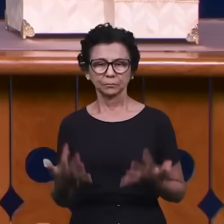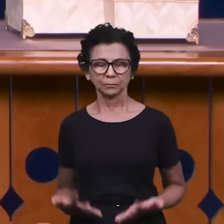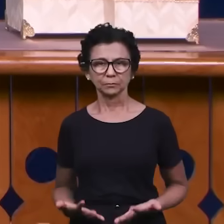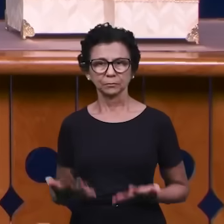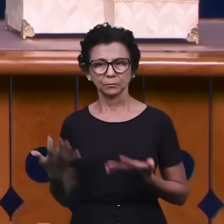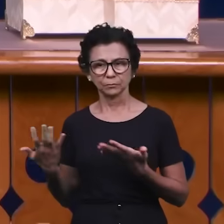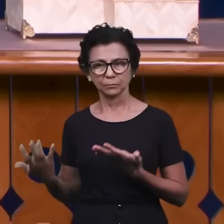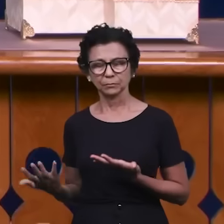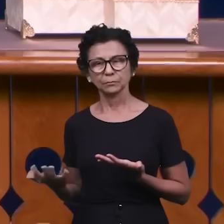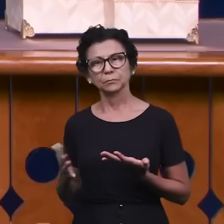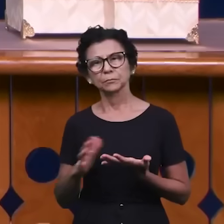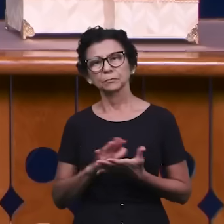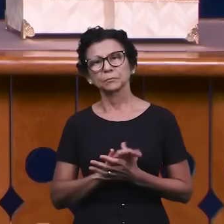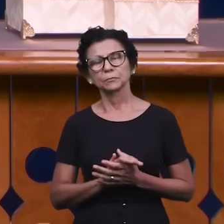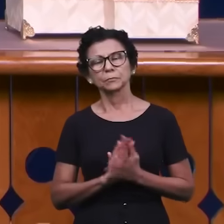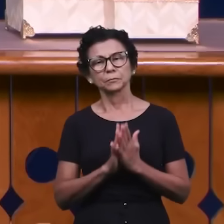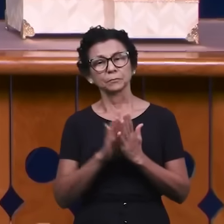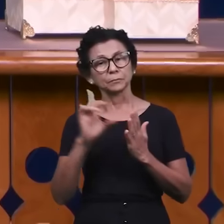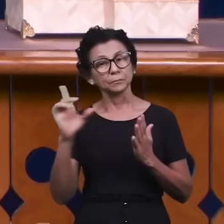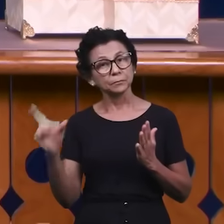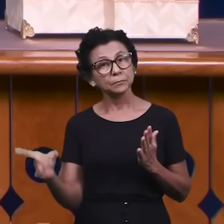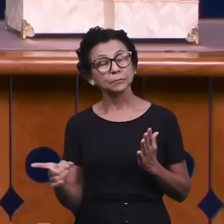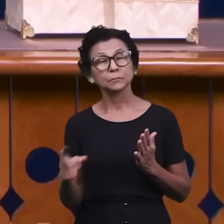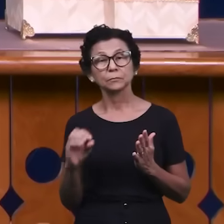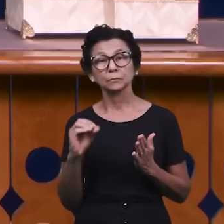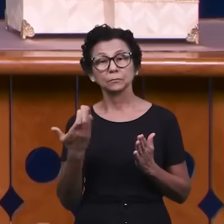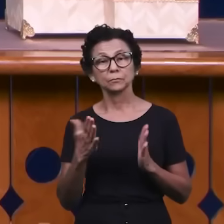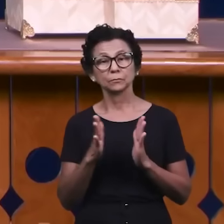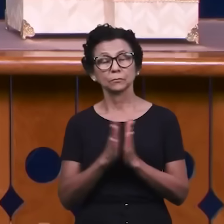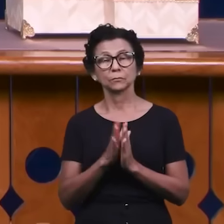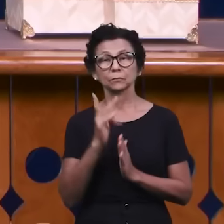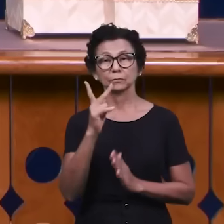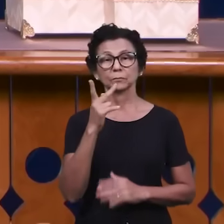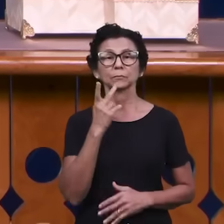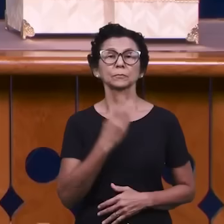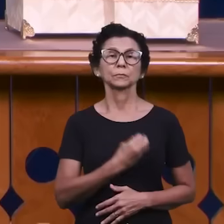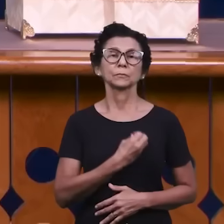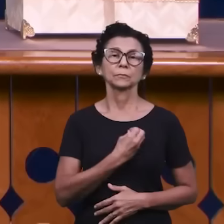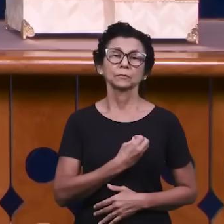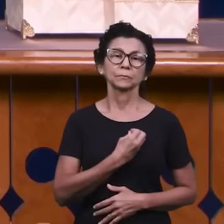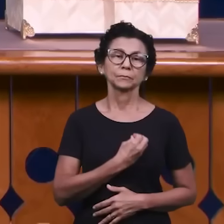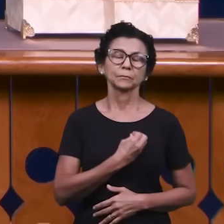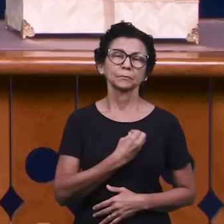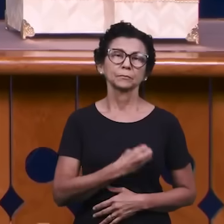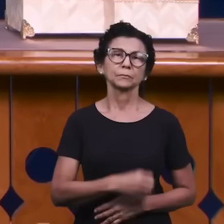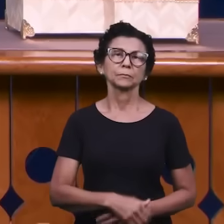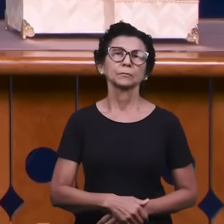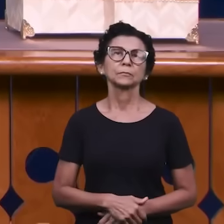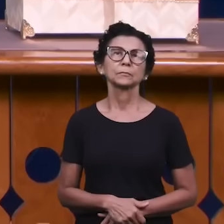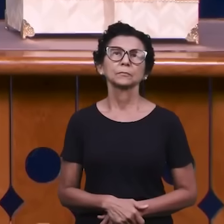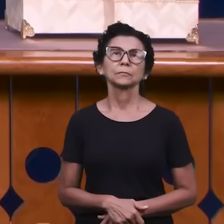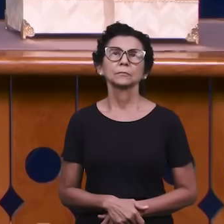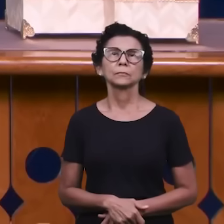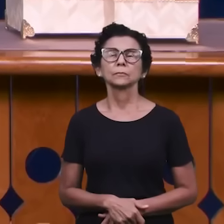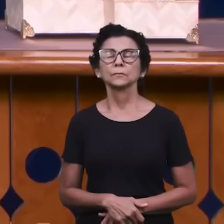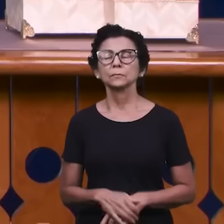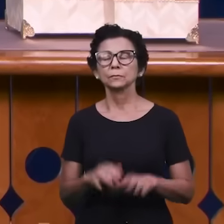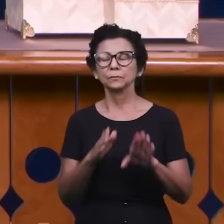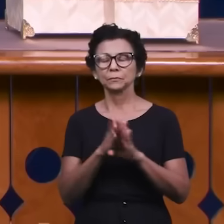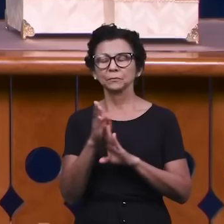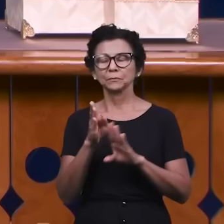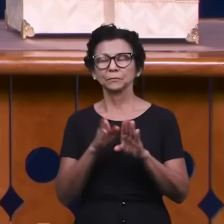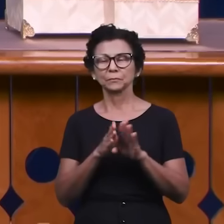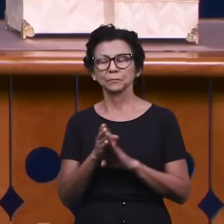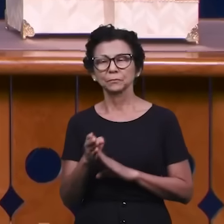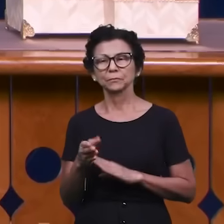da Bíblia, para fazer uma oração com você, para te ouvir, para te orientar